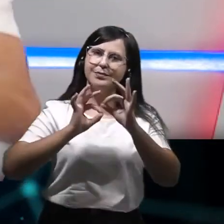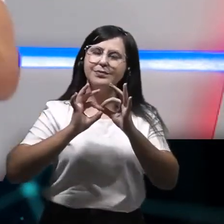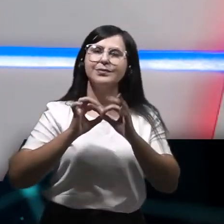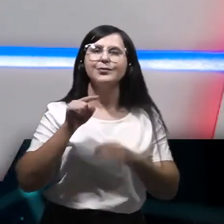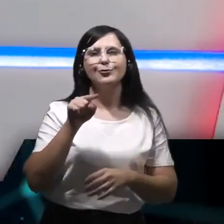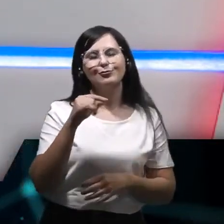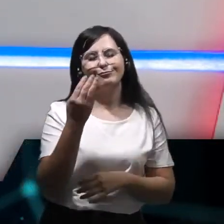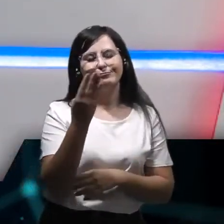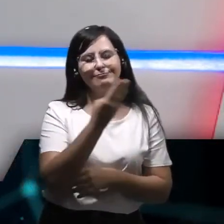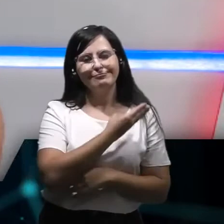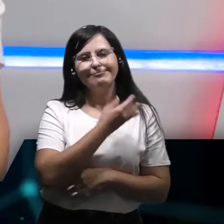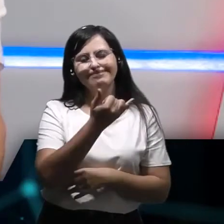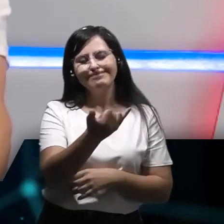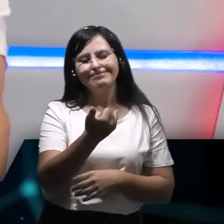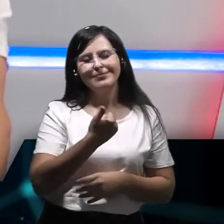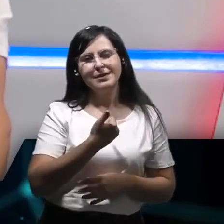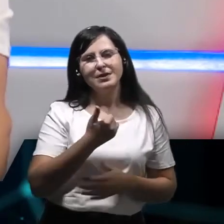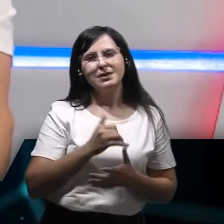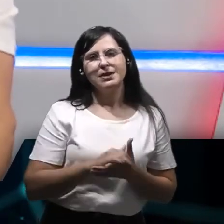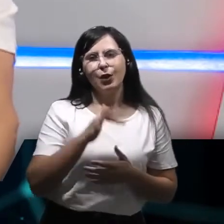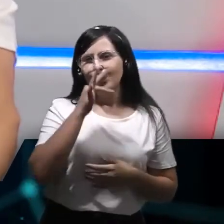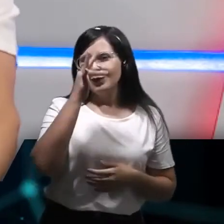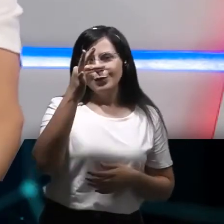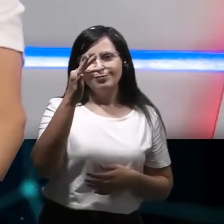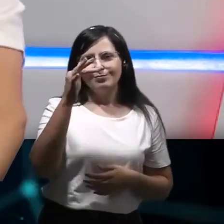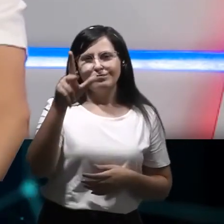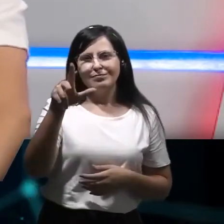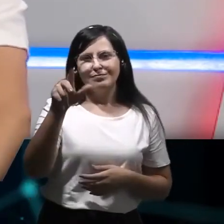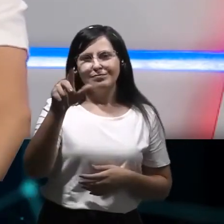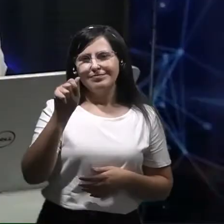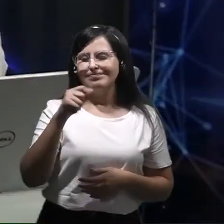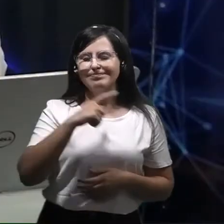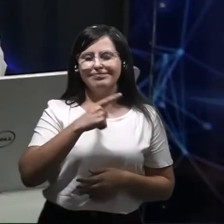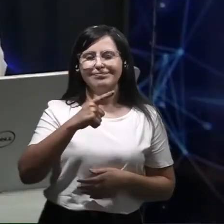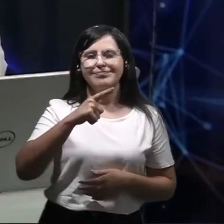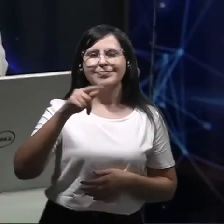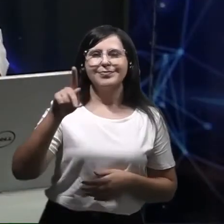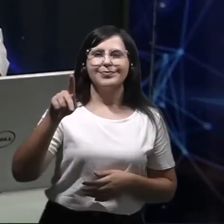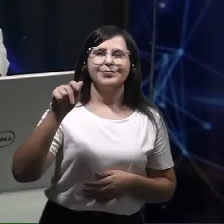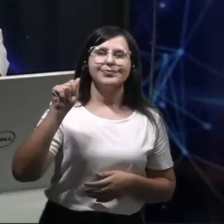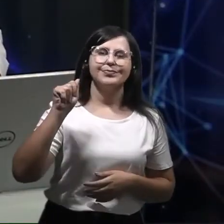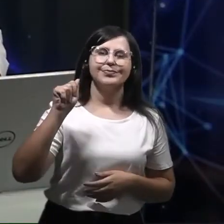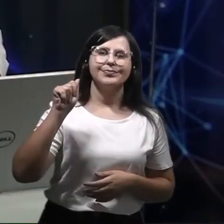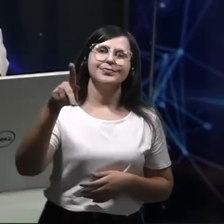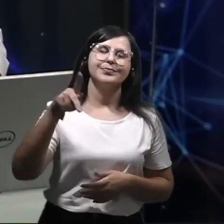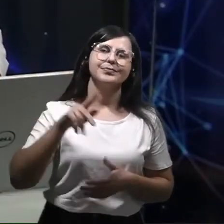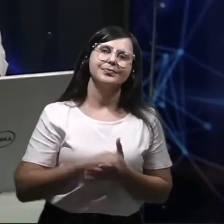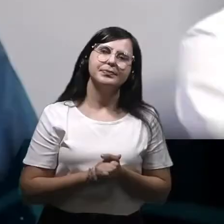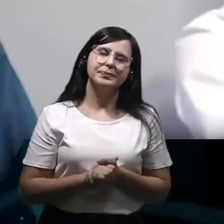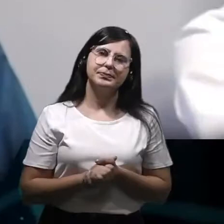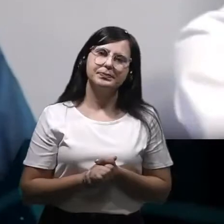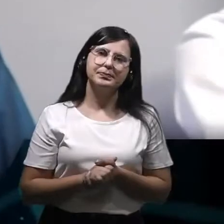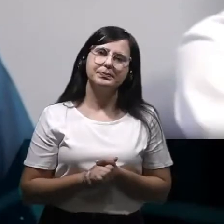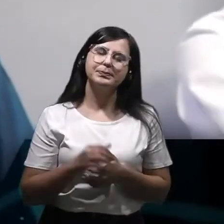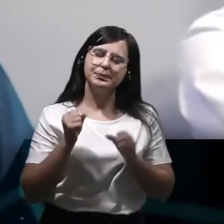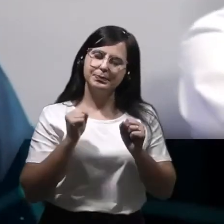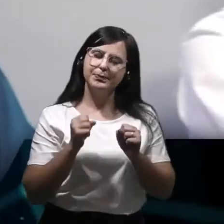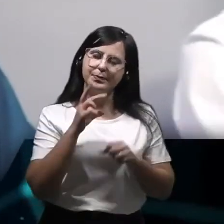amigo, futuramente o aposentado não receberá. Um minuto para a réplica.